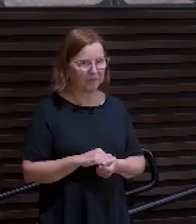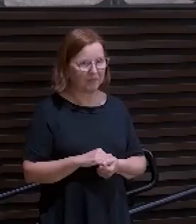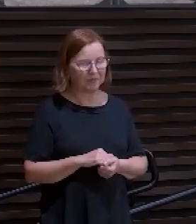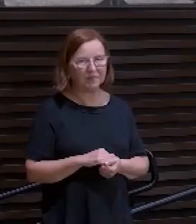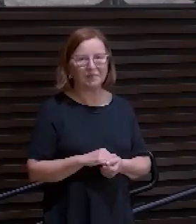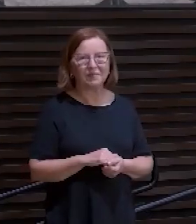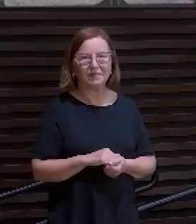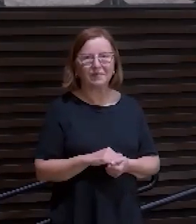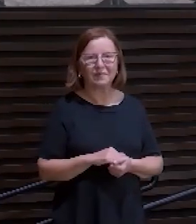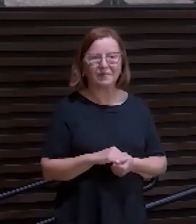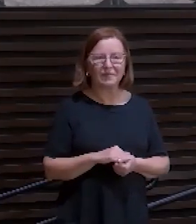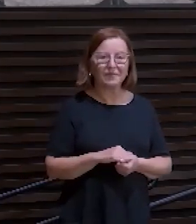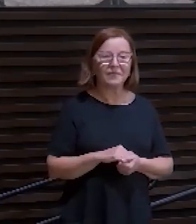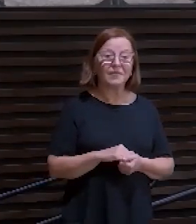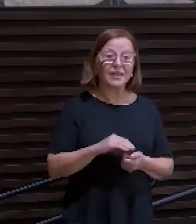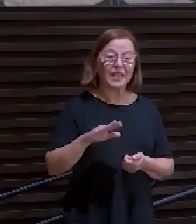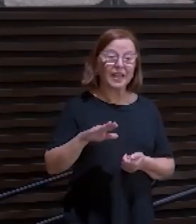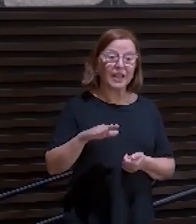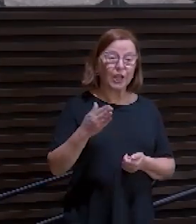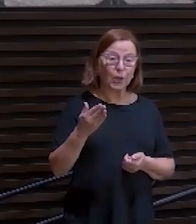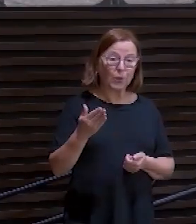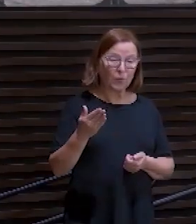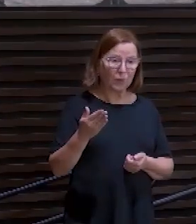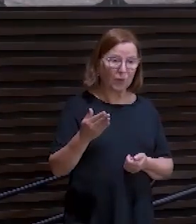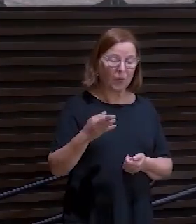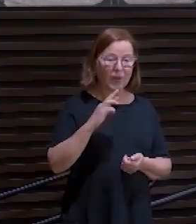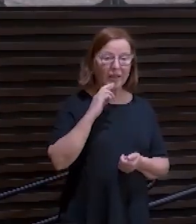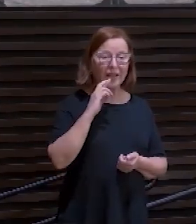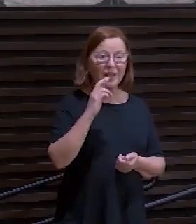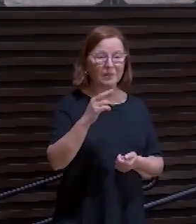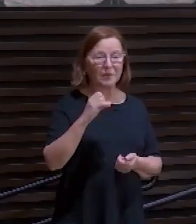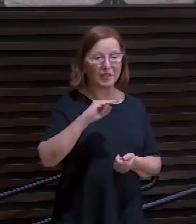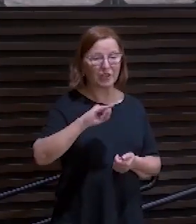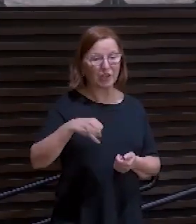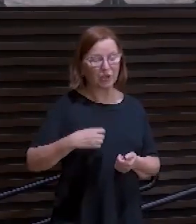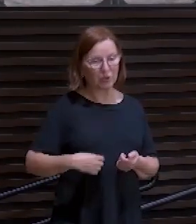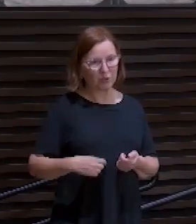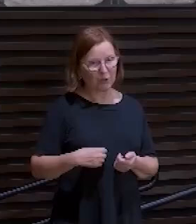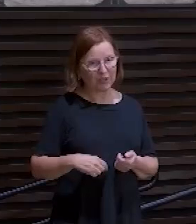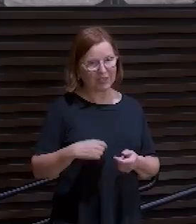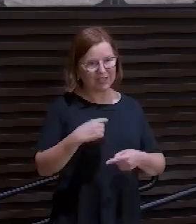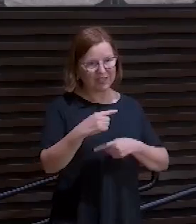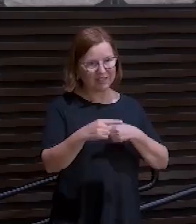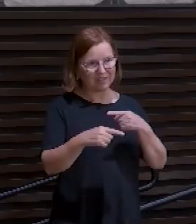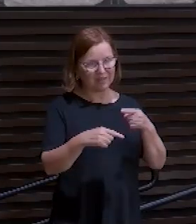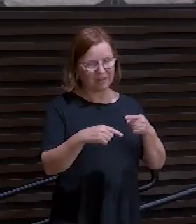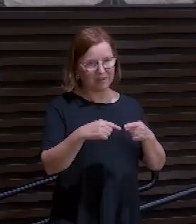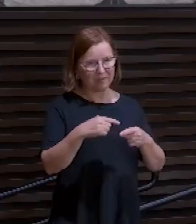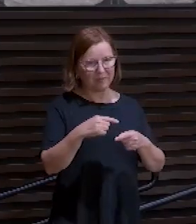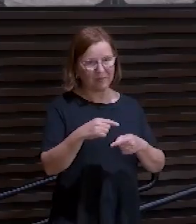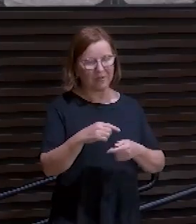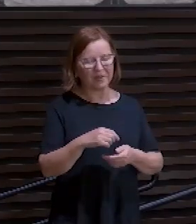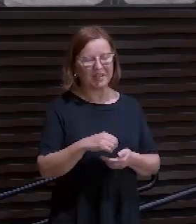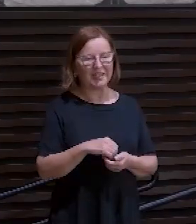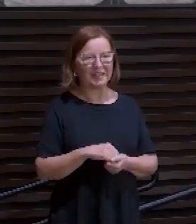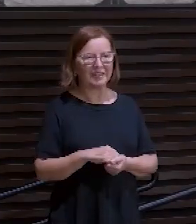45. Qual será a resposta de José depois desta